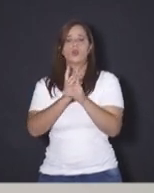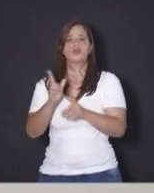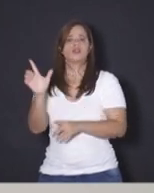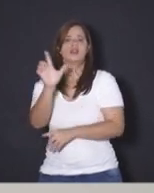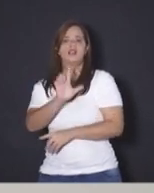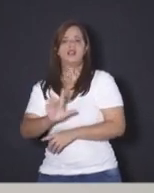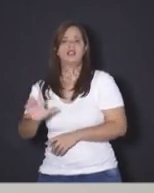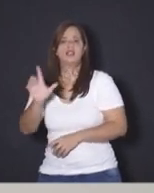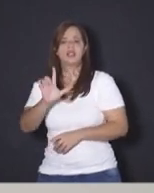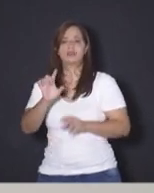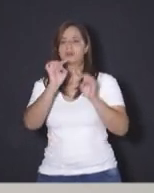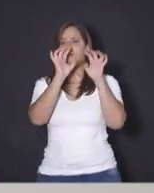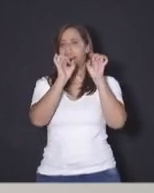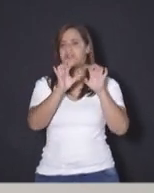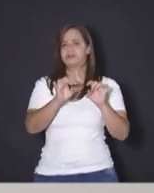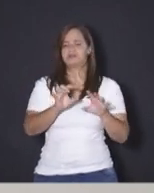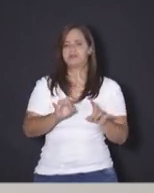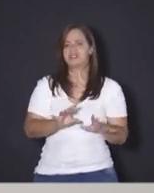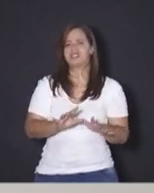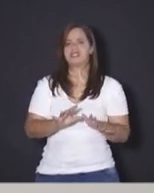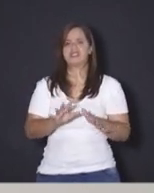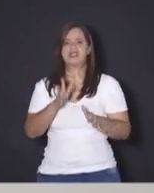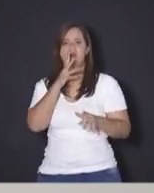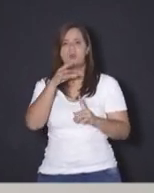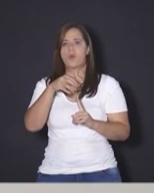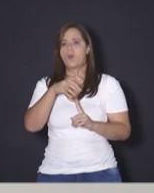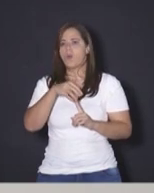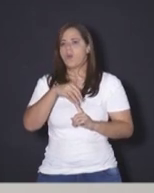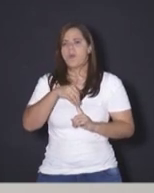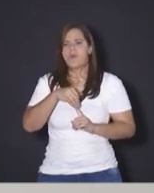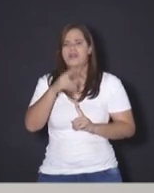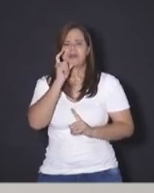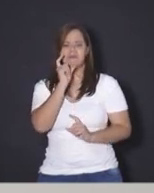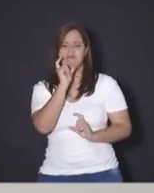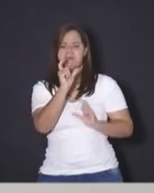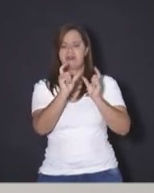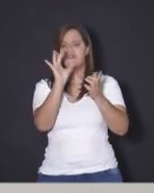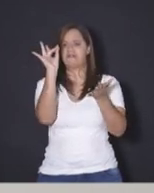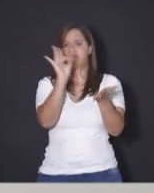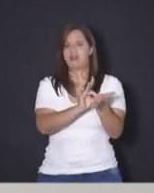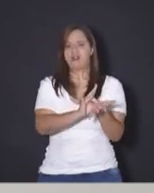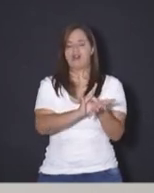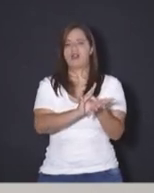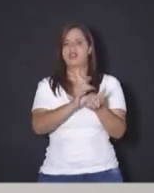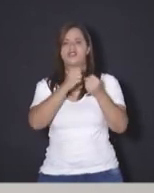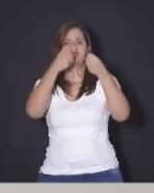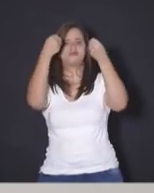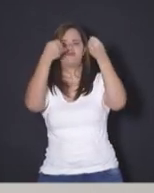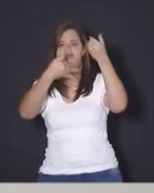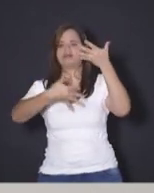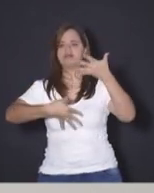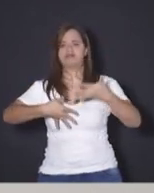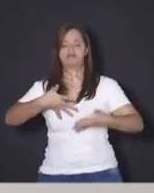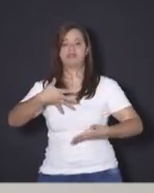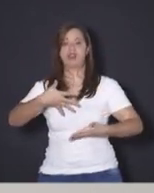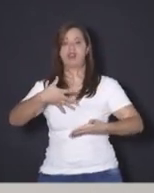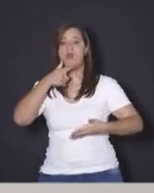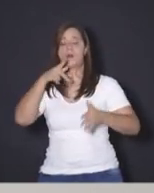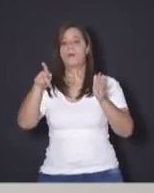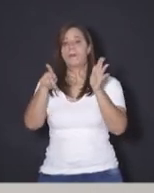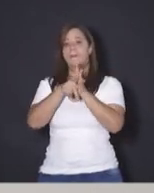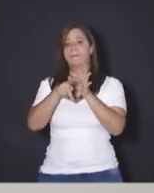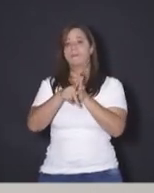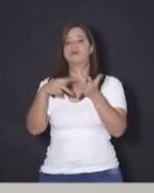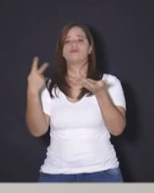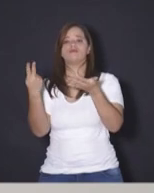especializada uma única definição uma única explicação do fenômeno